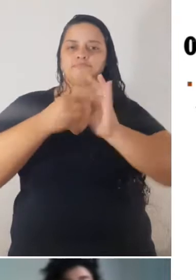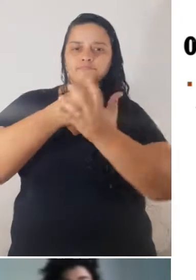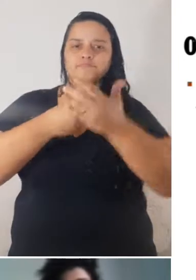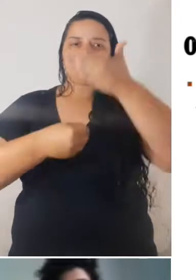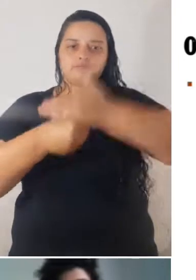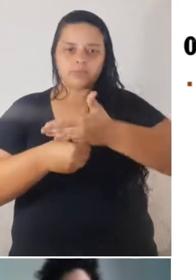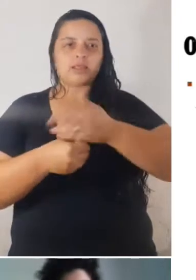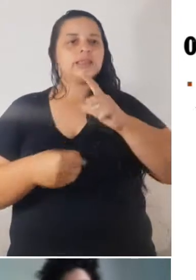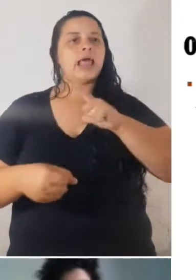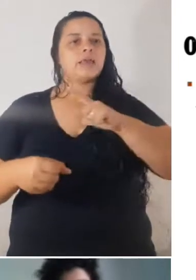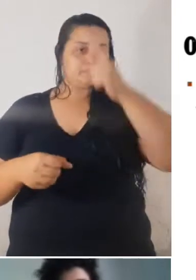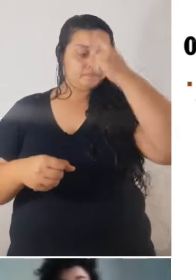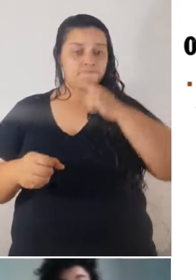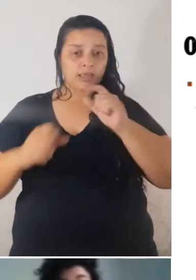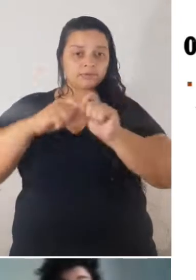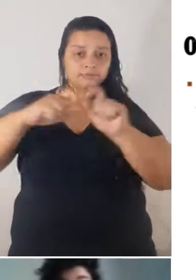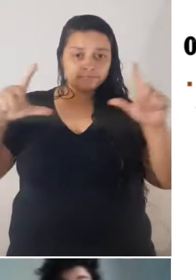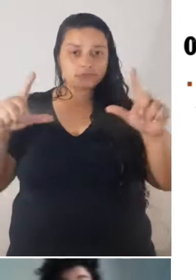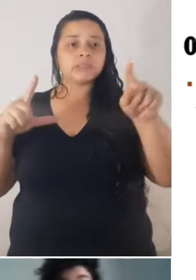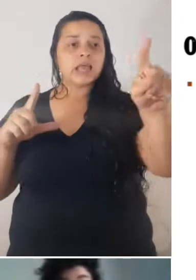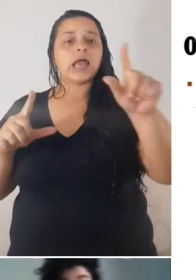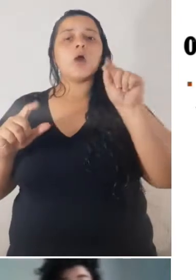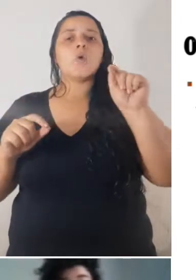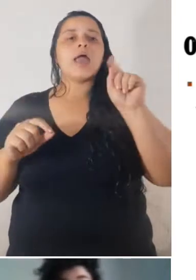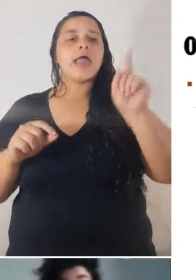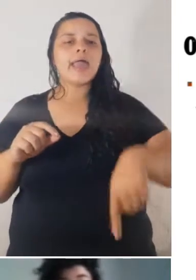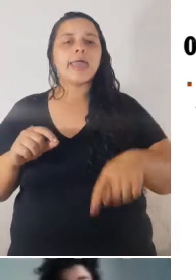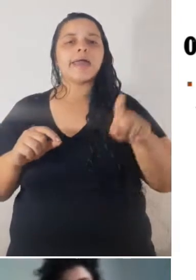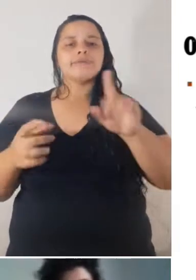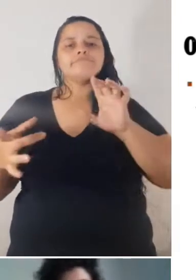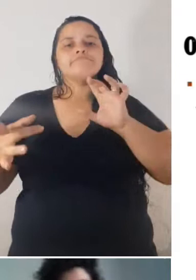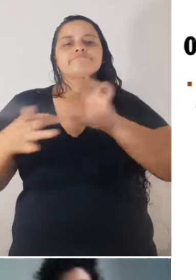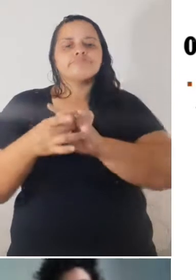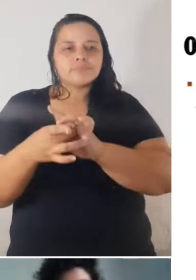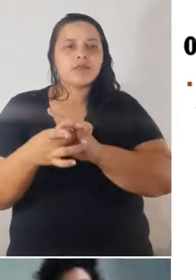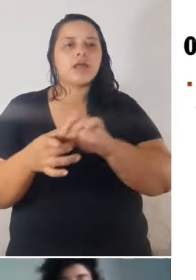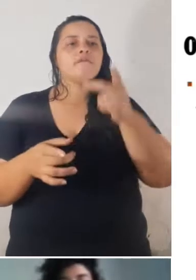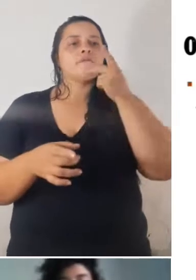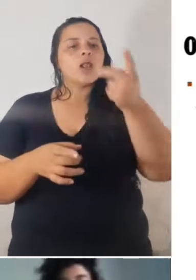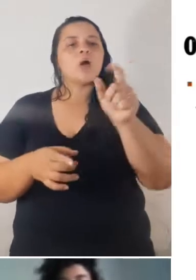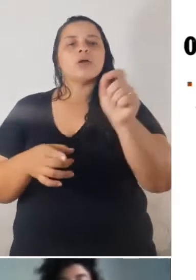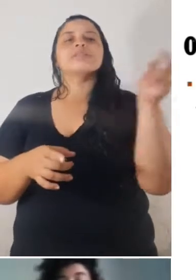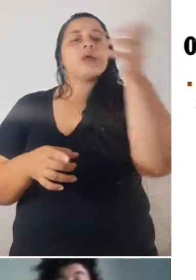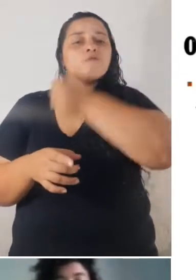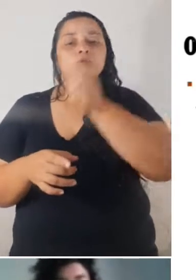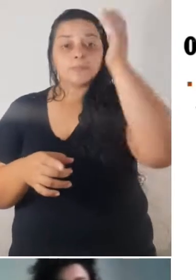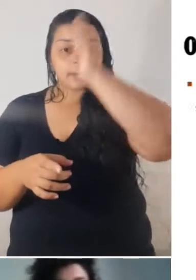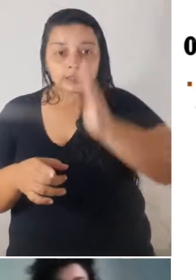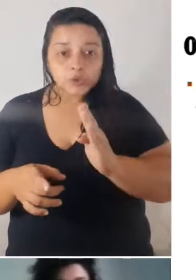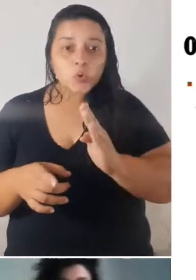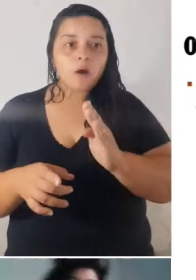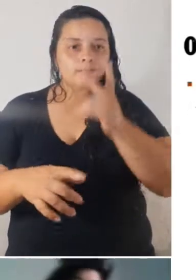gente tem esse cartaz, né, que mostra um pouco da campanha do que foi esse integralismo, com dizer,